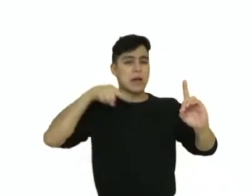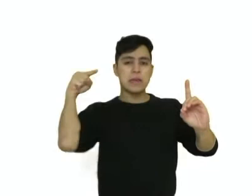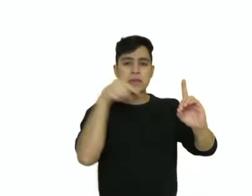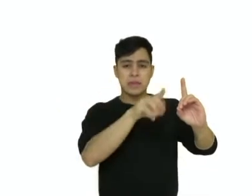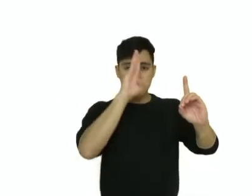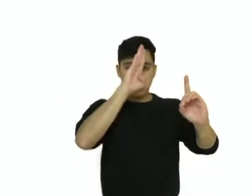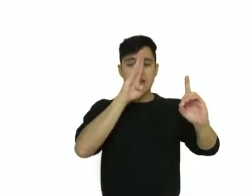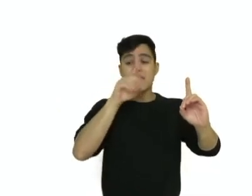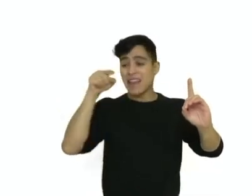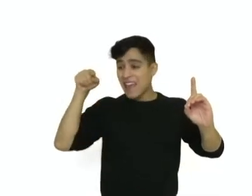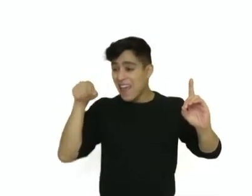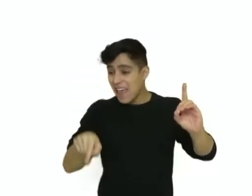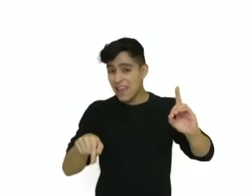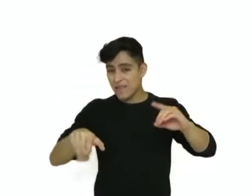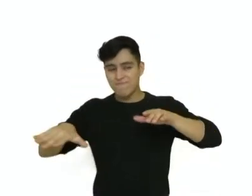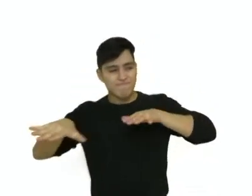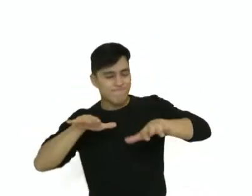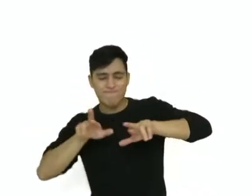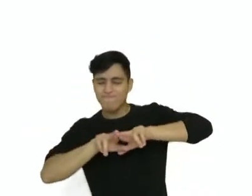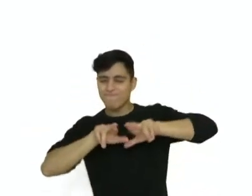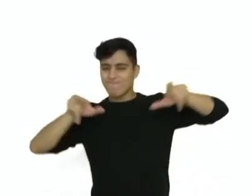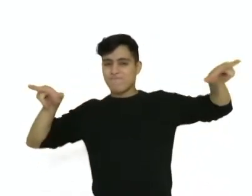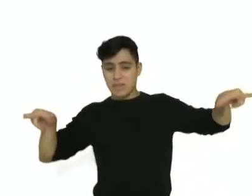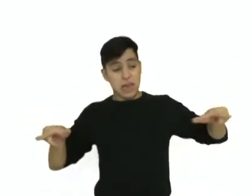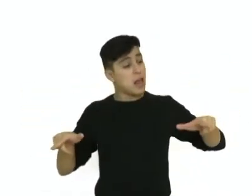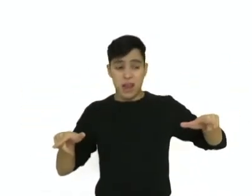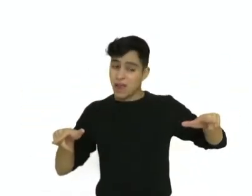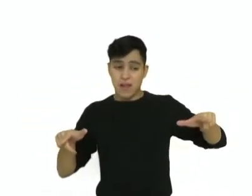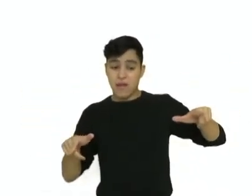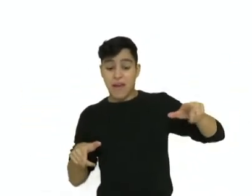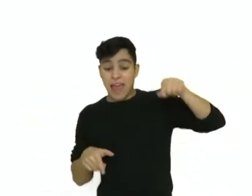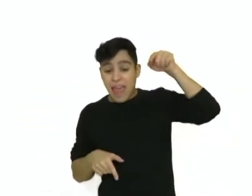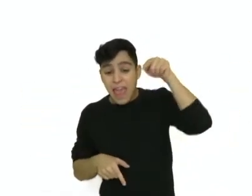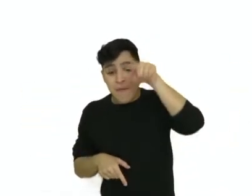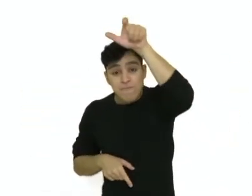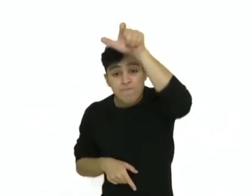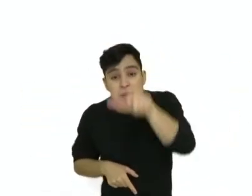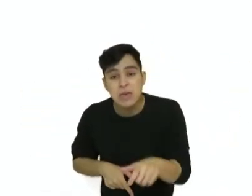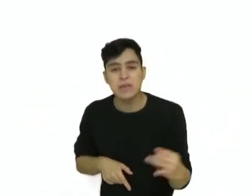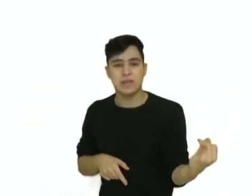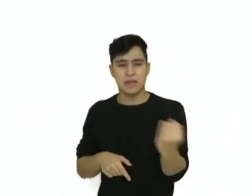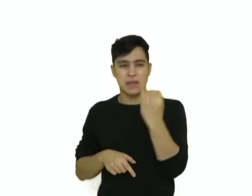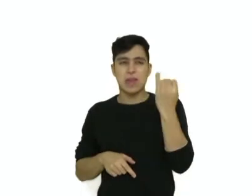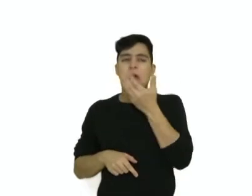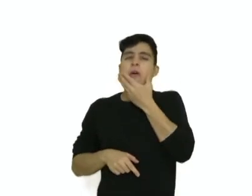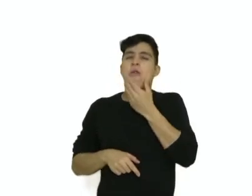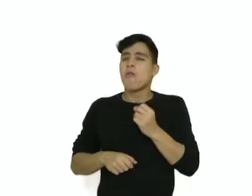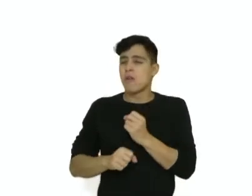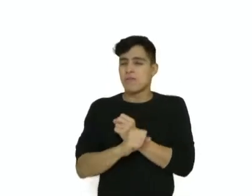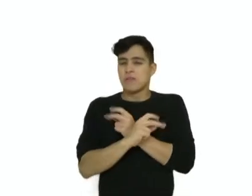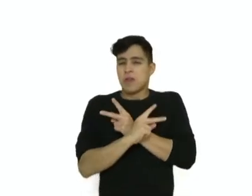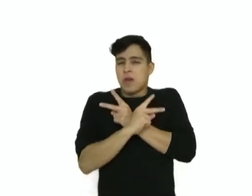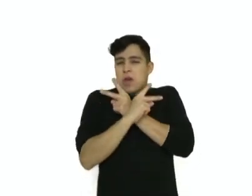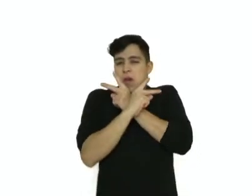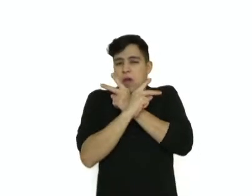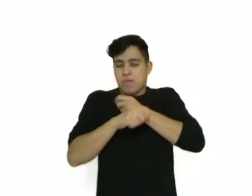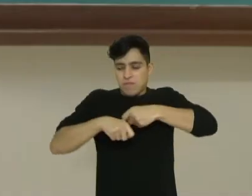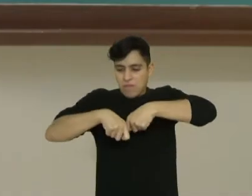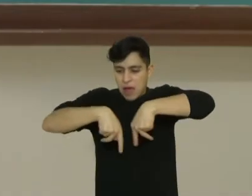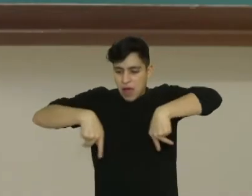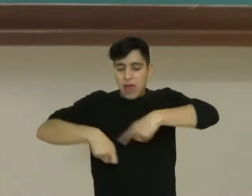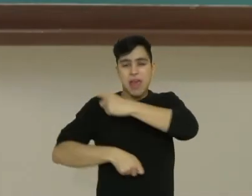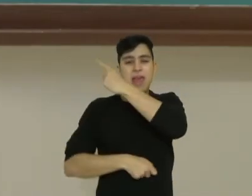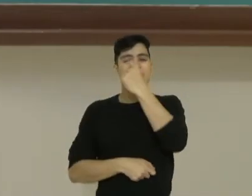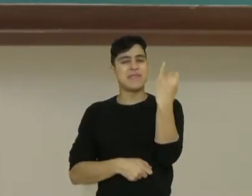o antropocentrismo que conferia ao homem essa condição. E aí o homem vitruviano, do Leonardo da Vinci, ele faz